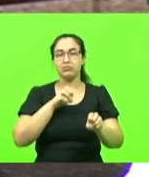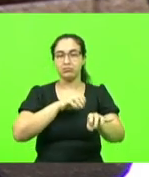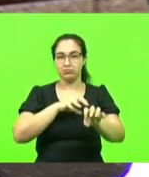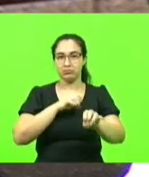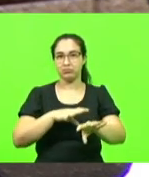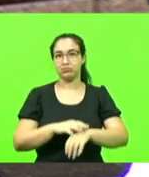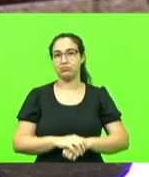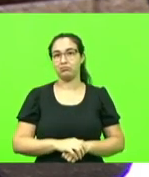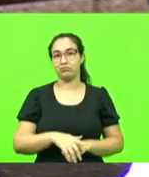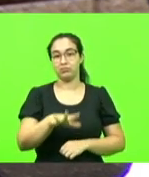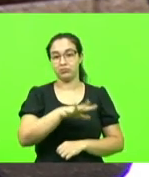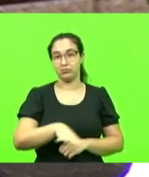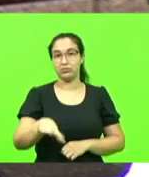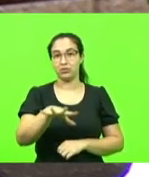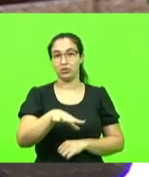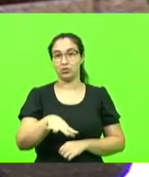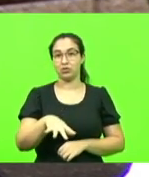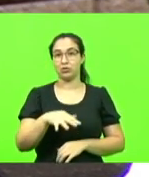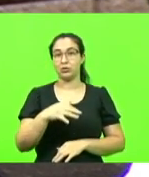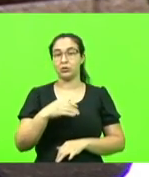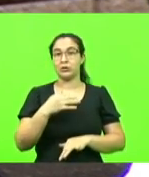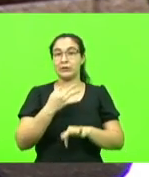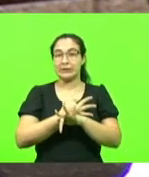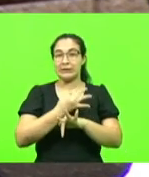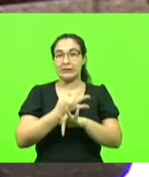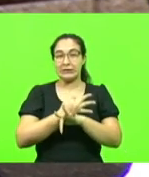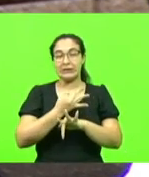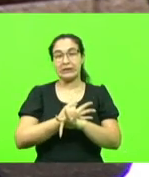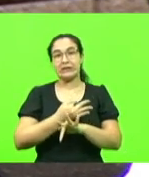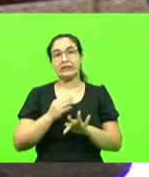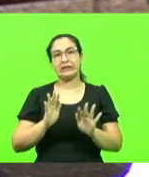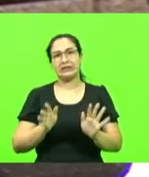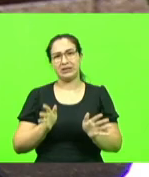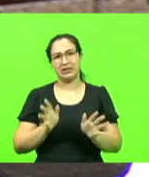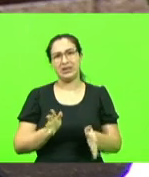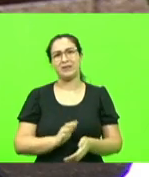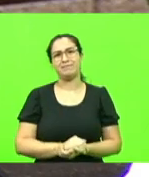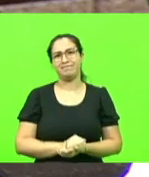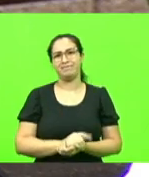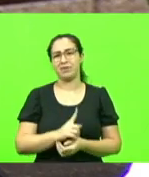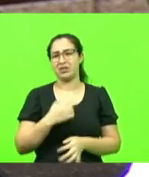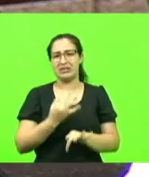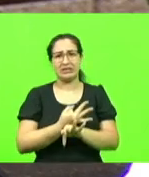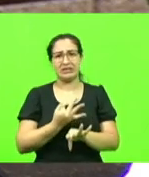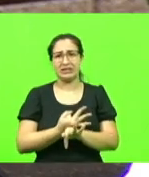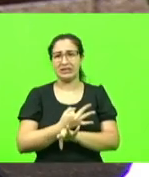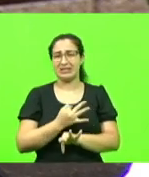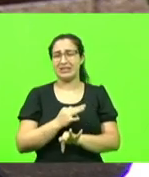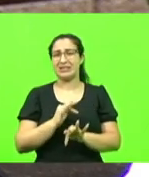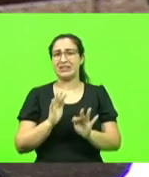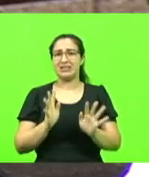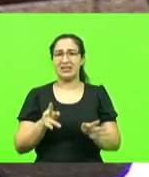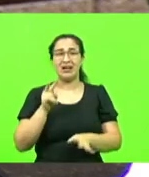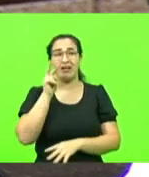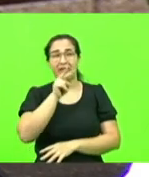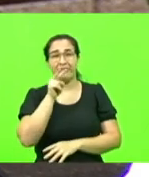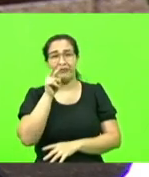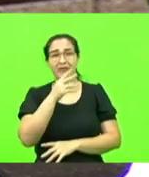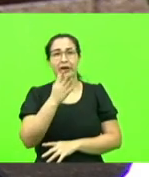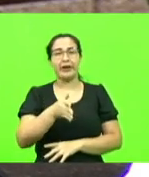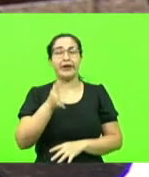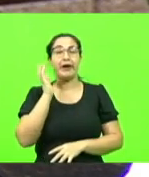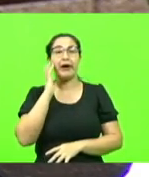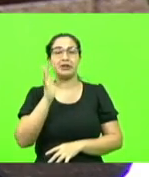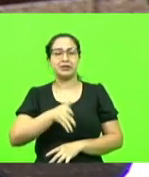ver isso. Nós precisamos retornar a uma normalidade possível. E não aguentamos mais ver pessoas que se acham detentoras